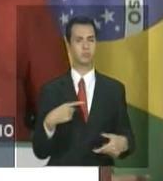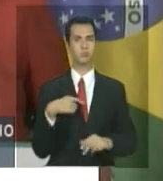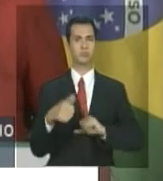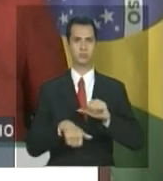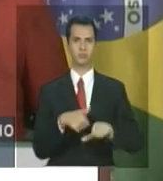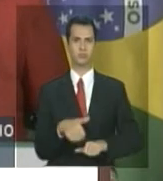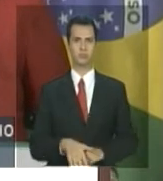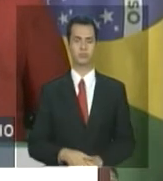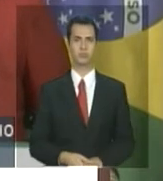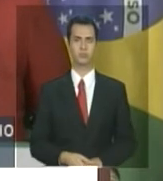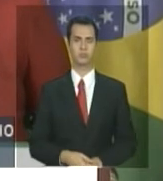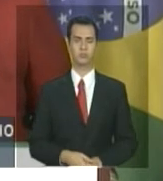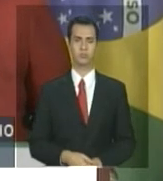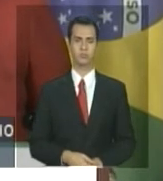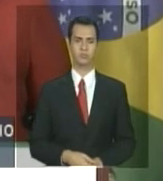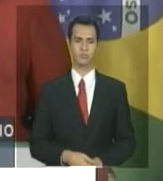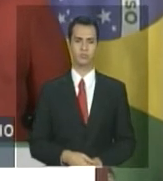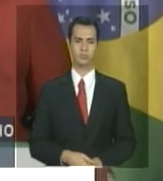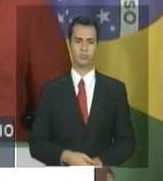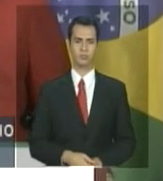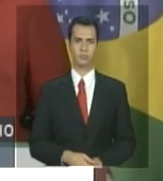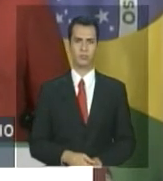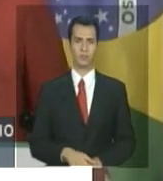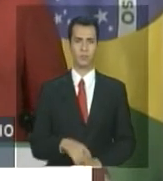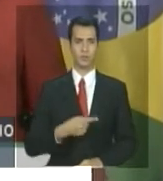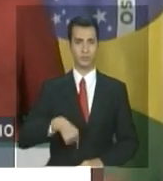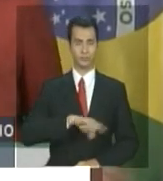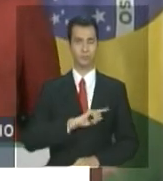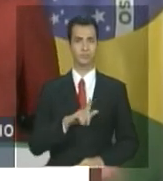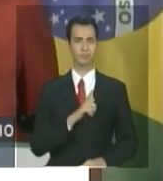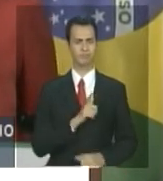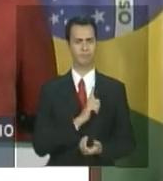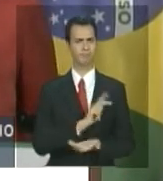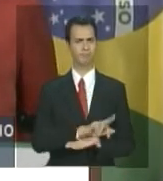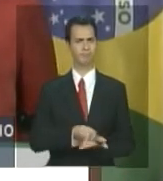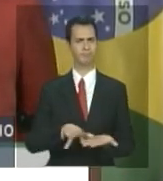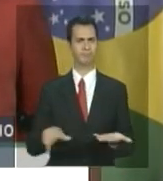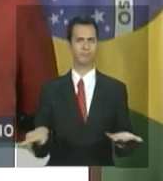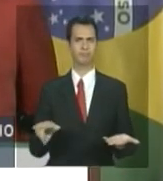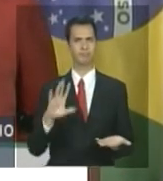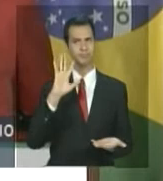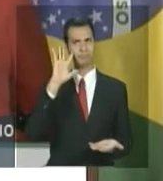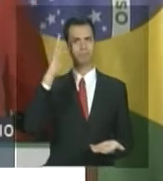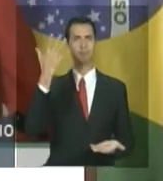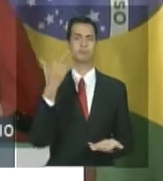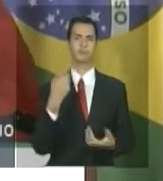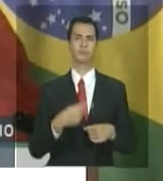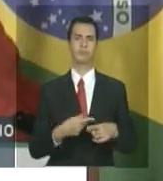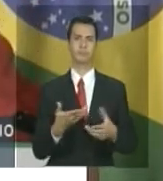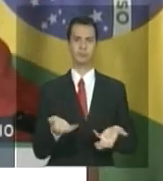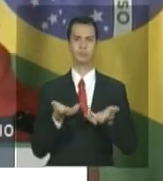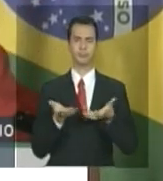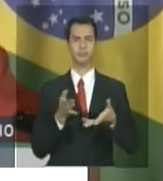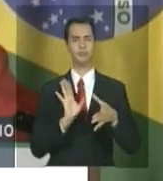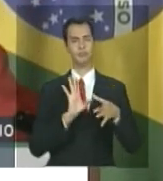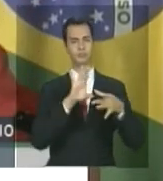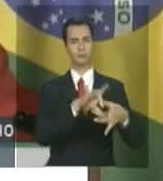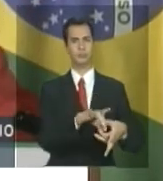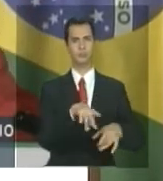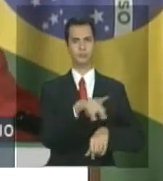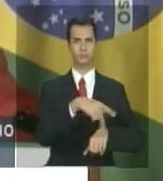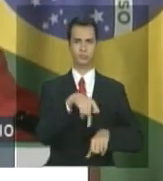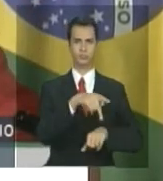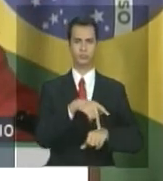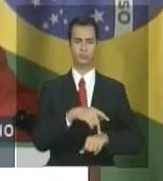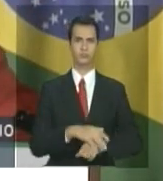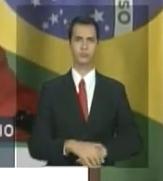Nós tivemos várias iniciativas no sentido de aproximarmos de vários países e de